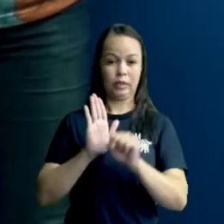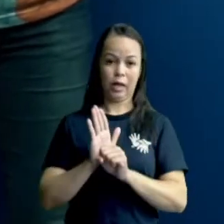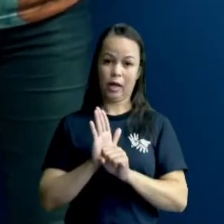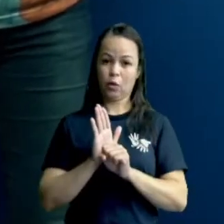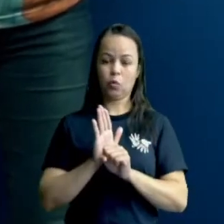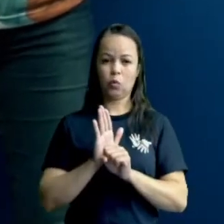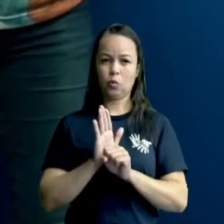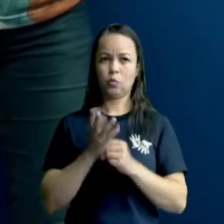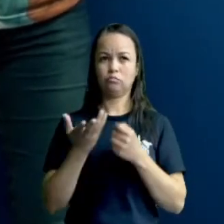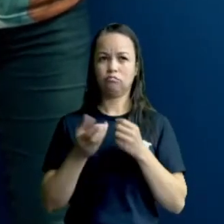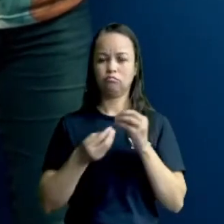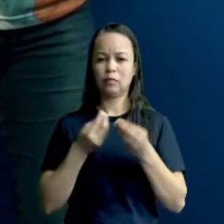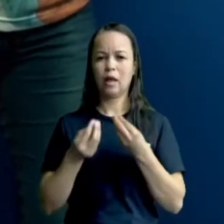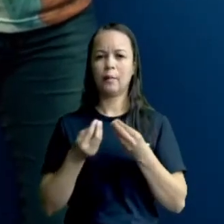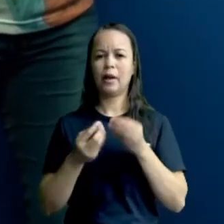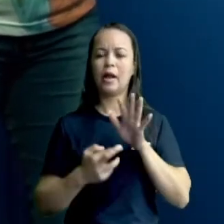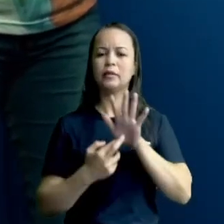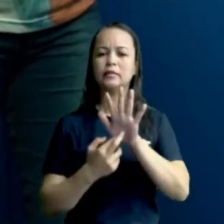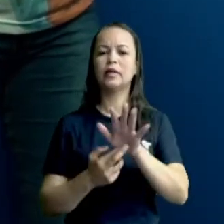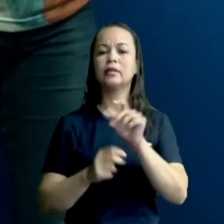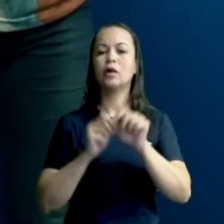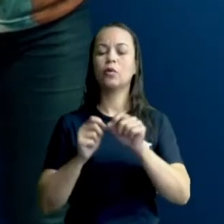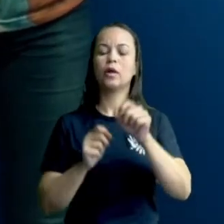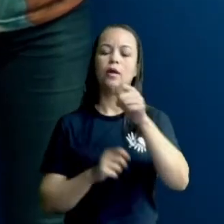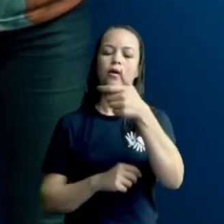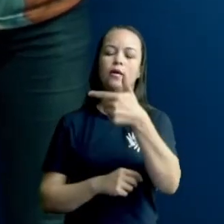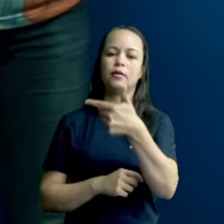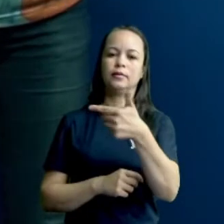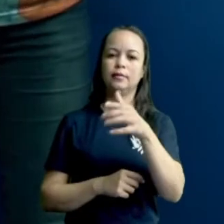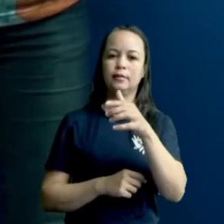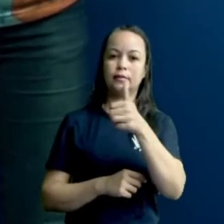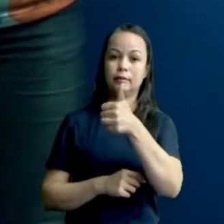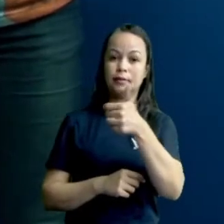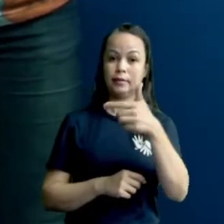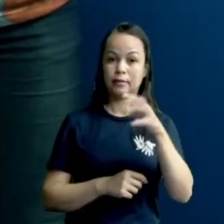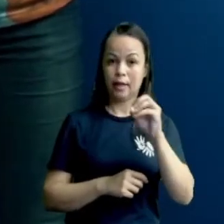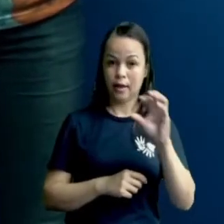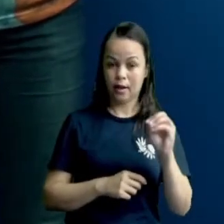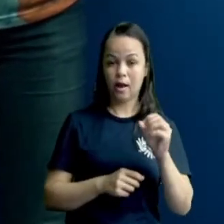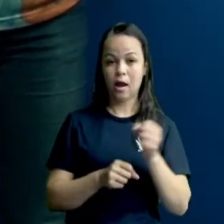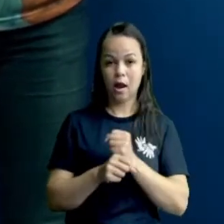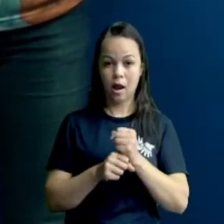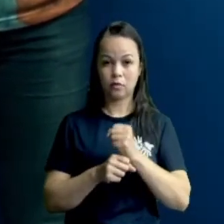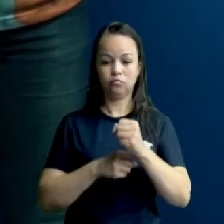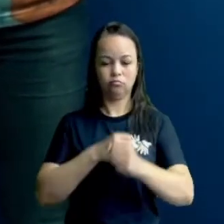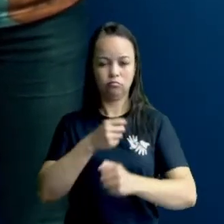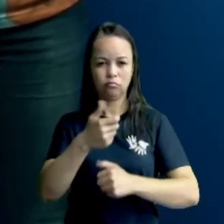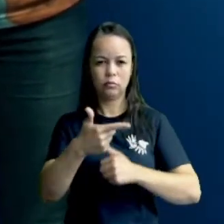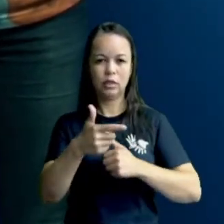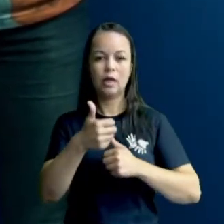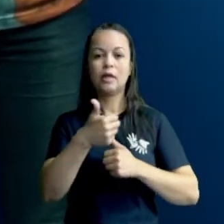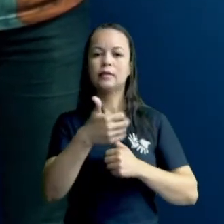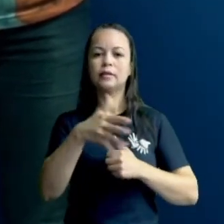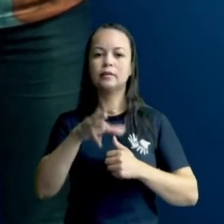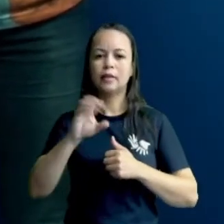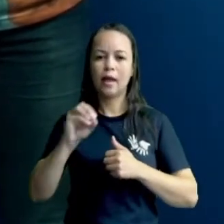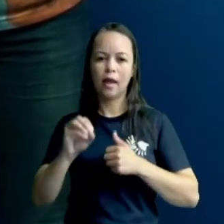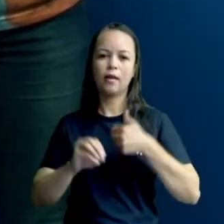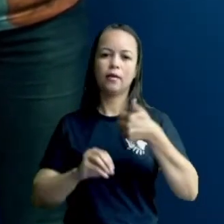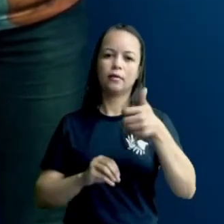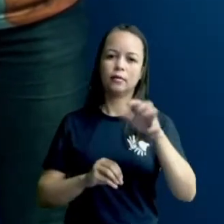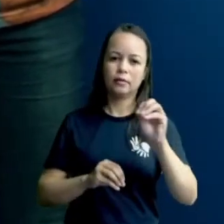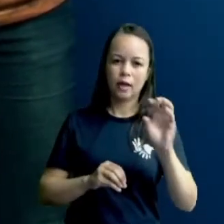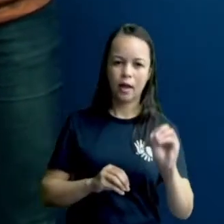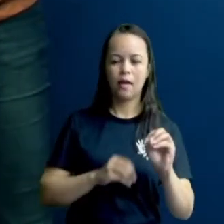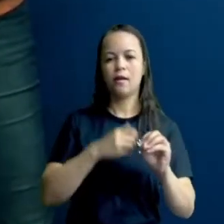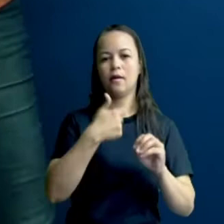século. Século eu represento por 100 anos, tá? A cada 100 anos eu tenho a representação de um